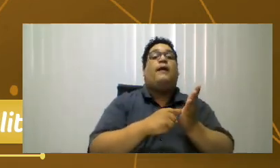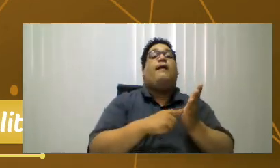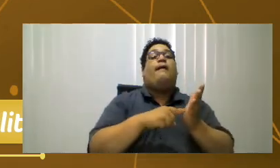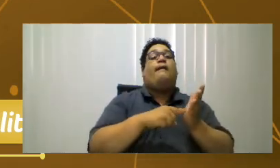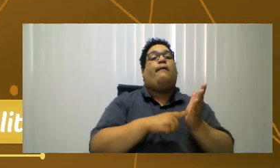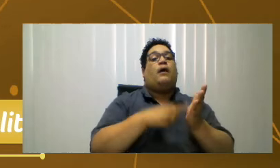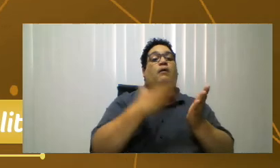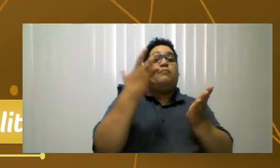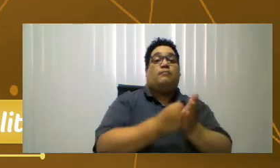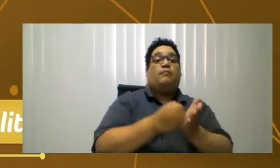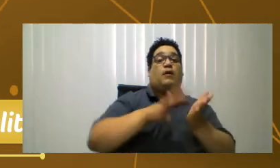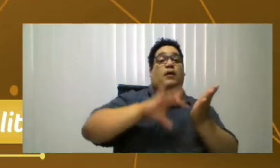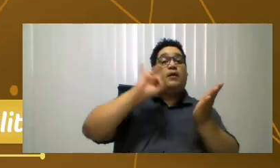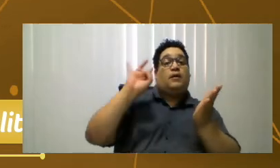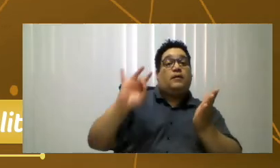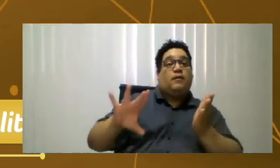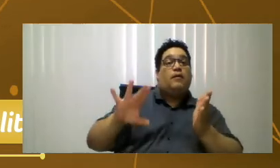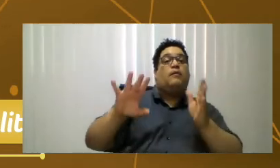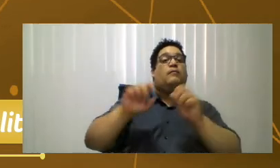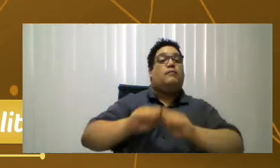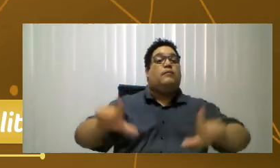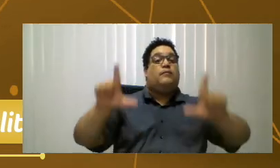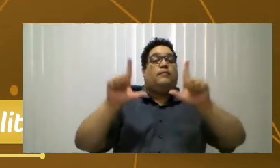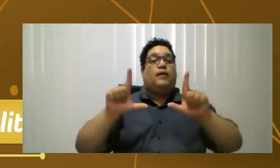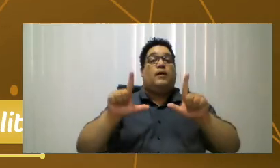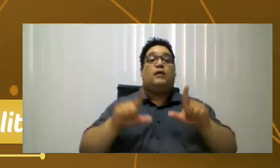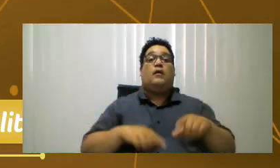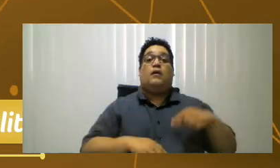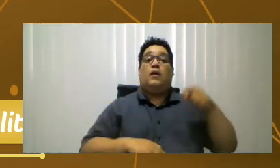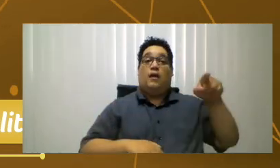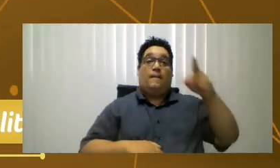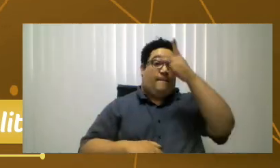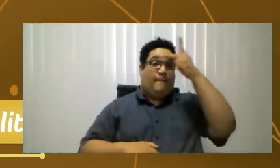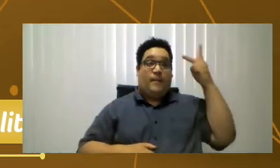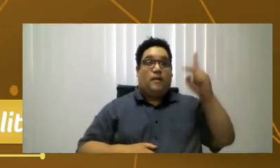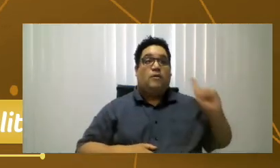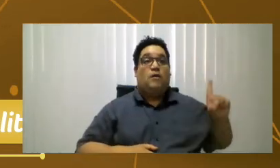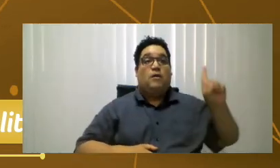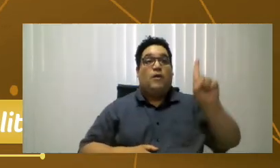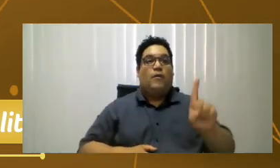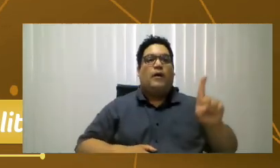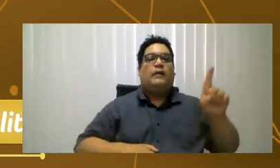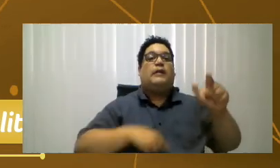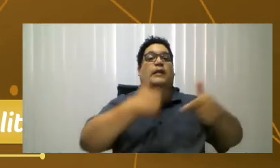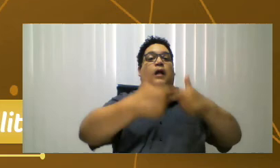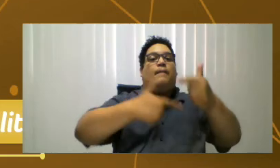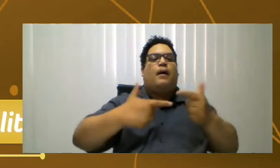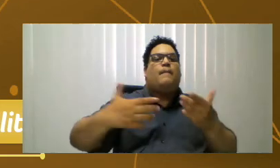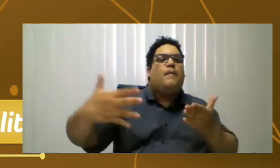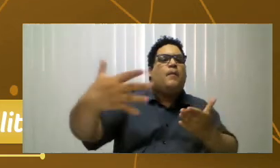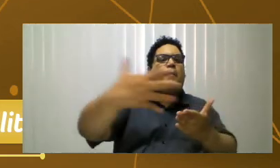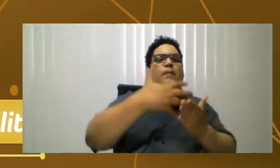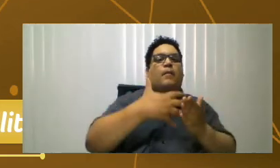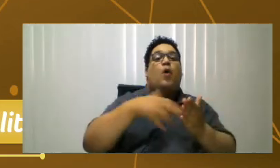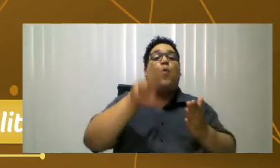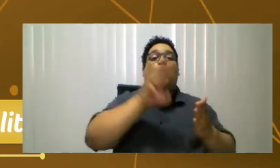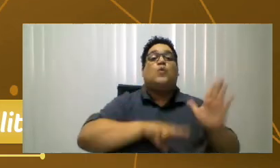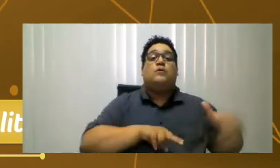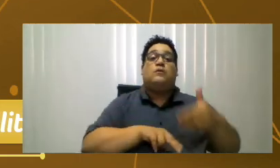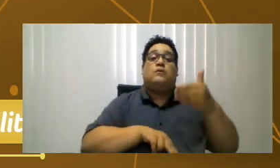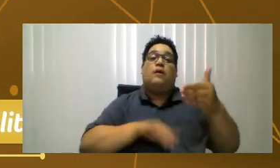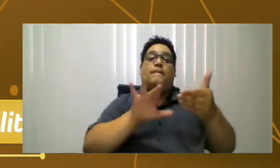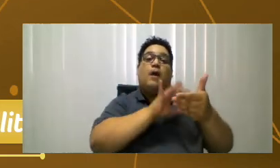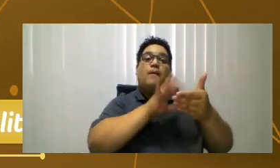vai ser carregado no nosso dashboard. Então, a partir do momento que as pessoas estiverem em campo, já fazendo essa coleta através do seu celular, do